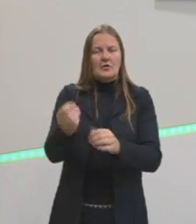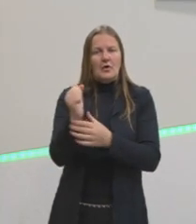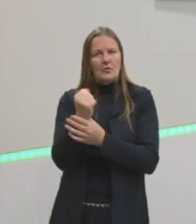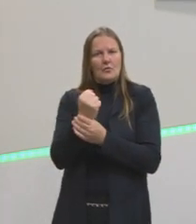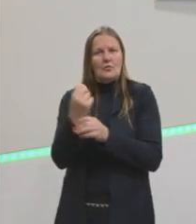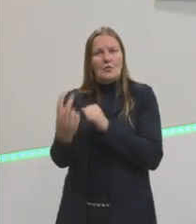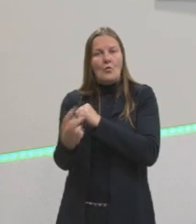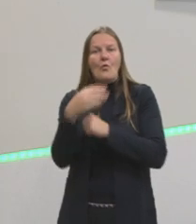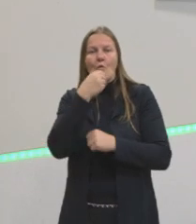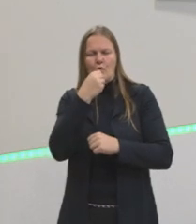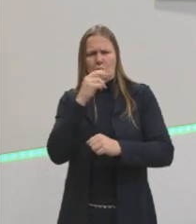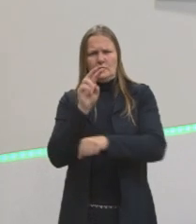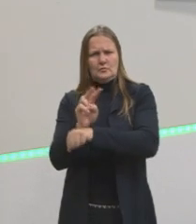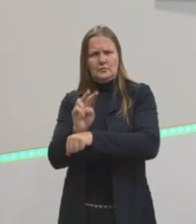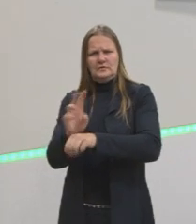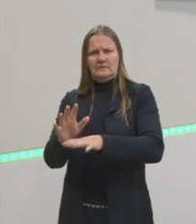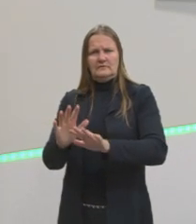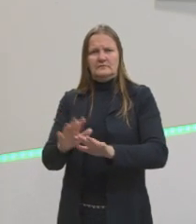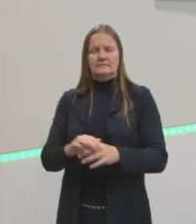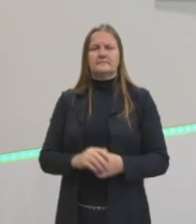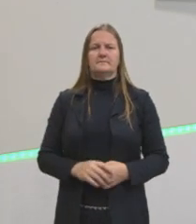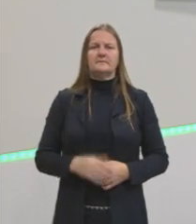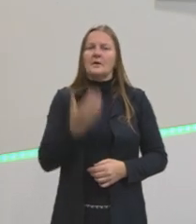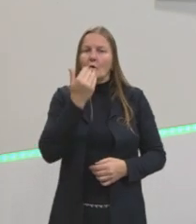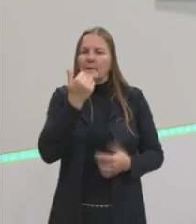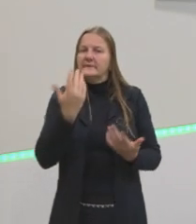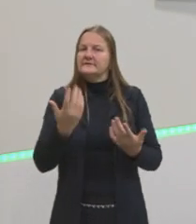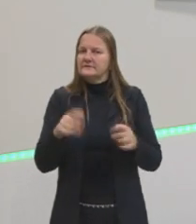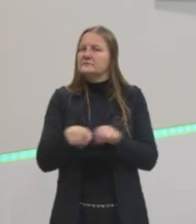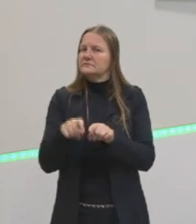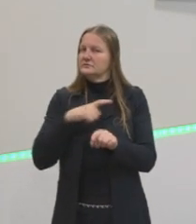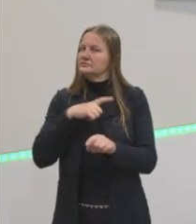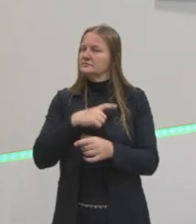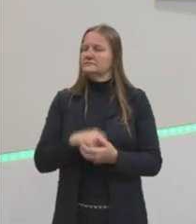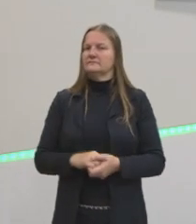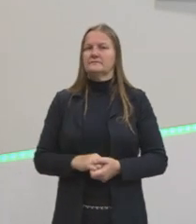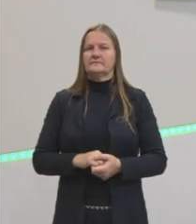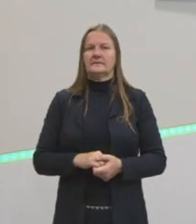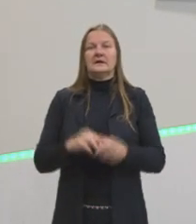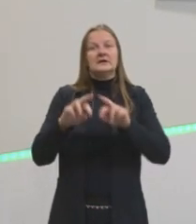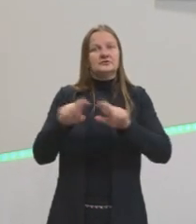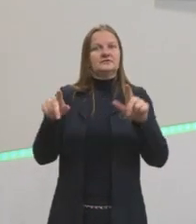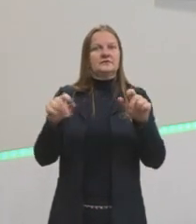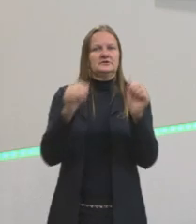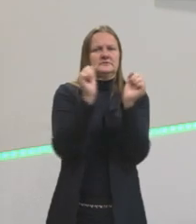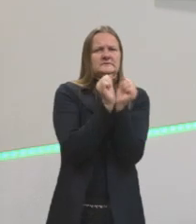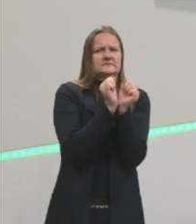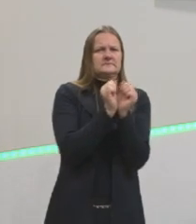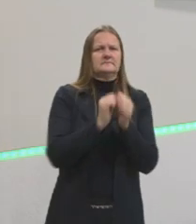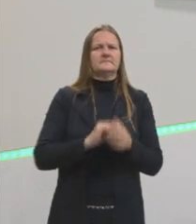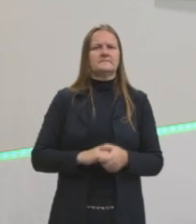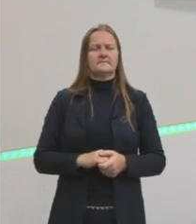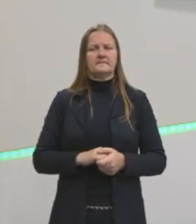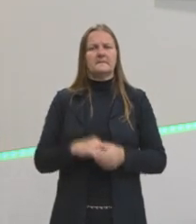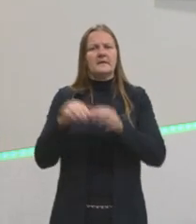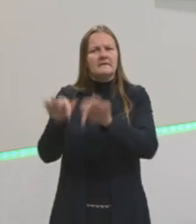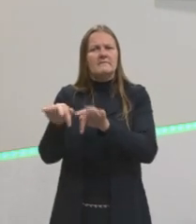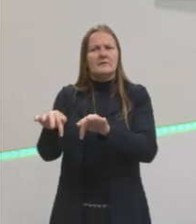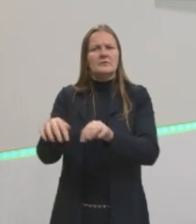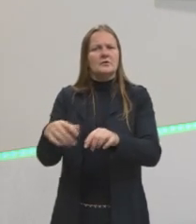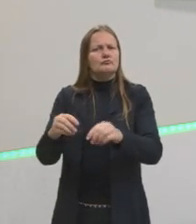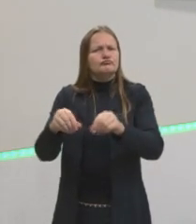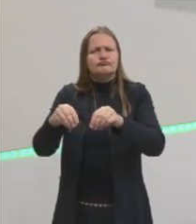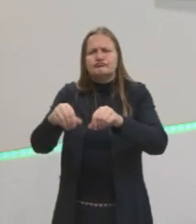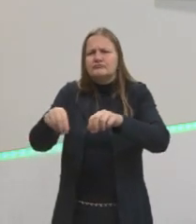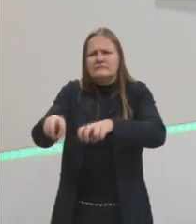de proteção em troca de um pouco desse alimento esse trabalho feudal era um trabalho basicamente de subsistência